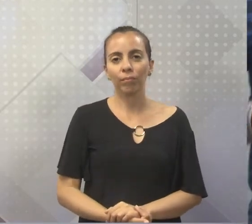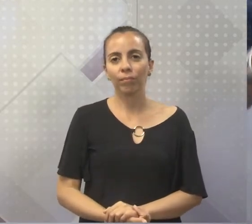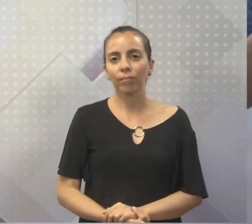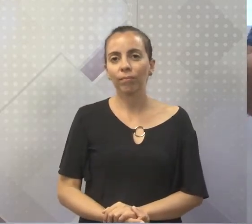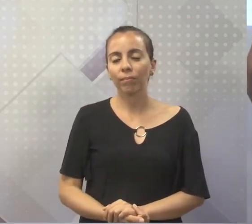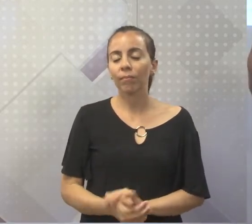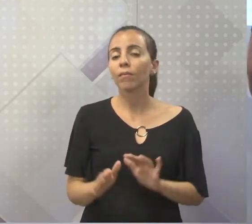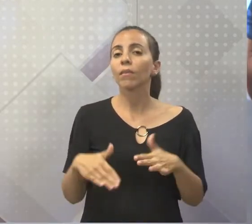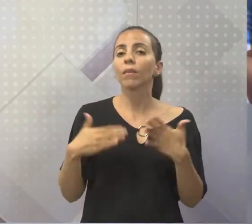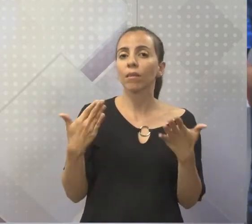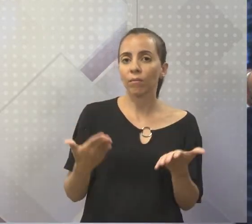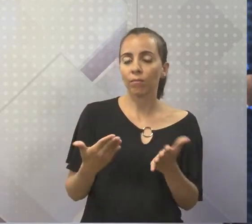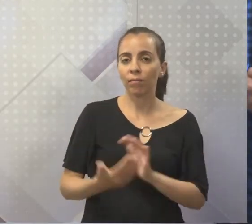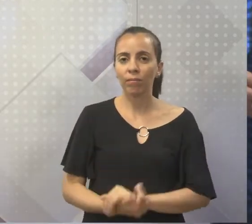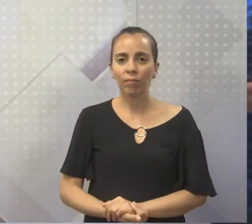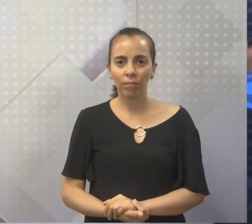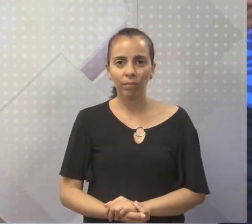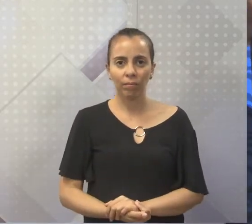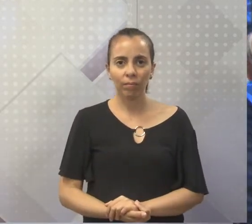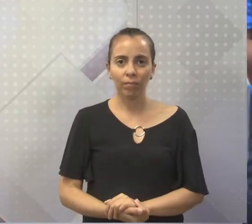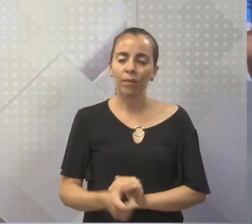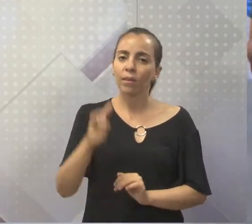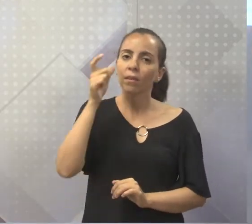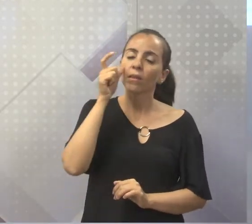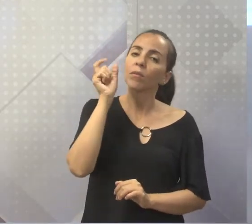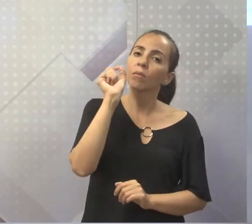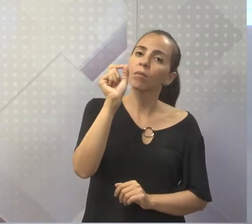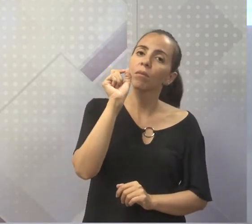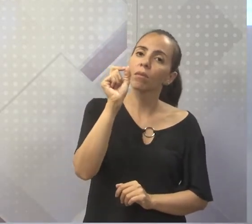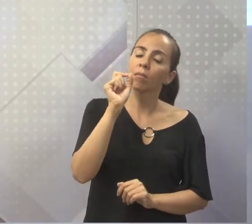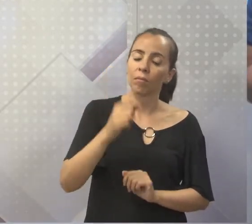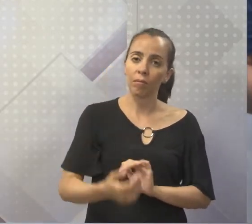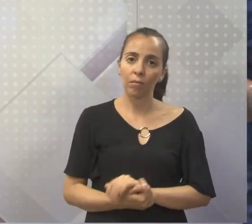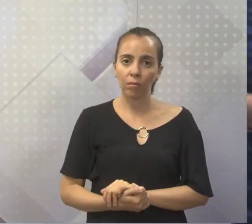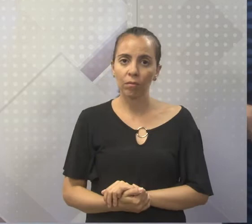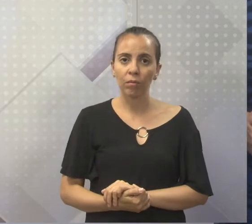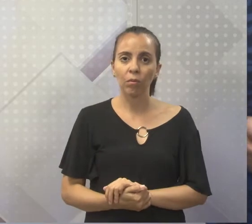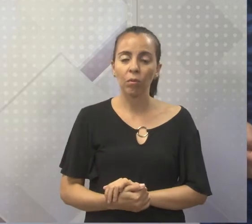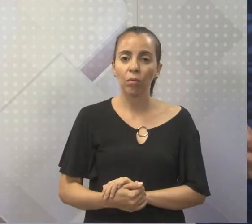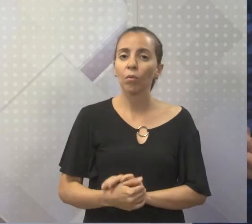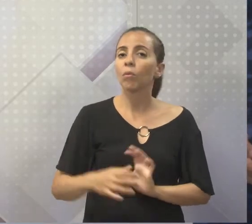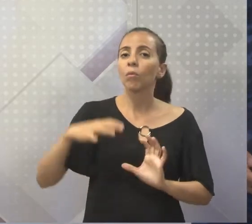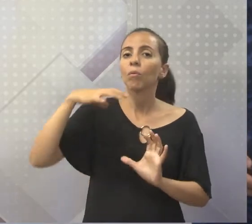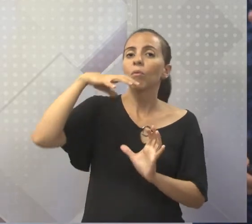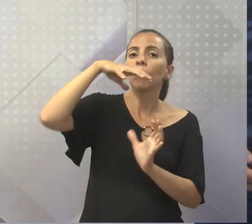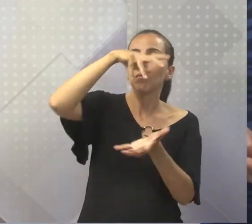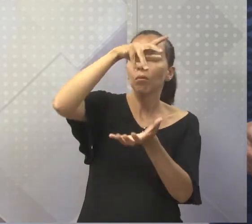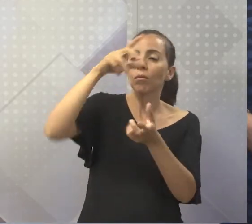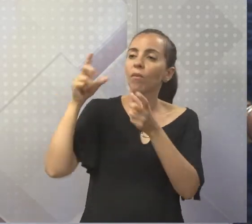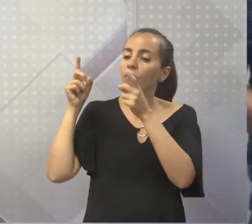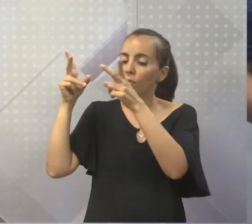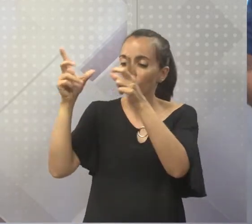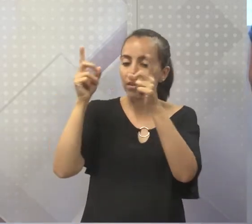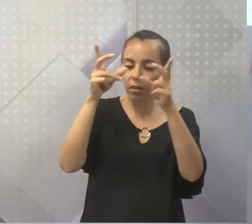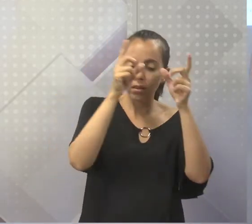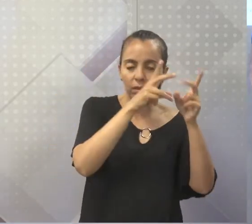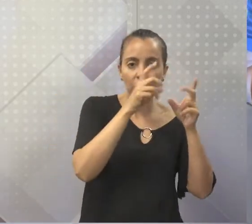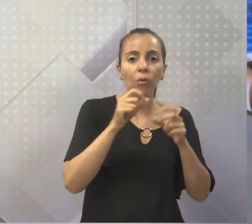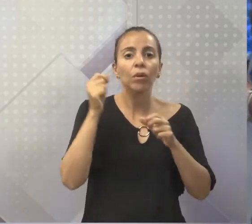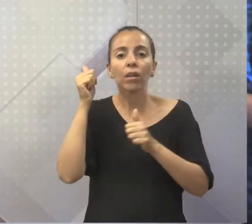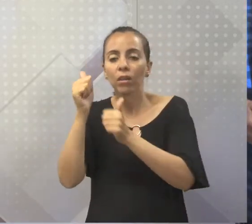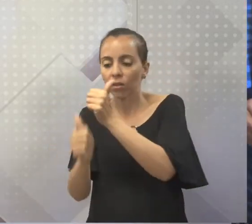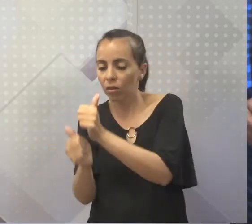beleza para você ver como é que é interessante houve uma queda mundial na safra de arroz para aulas e dentro ao